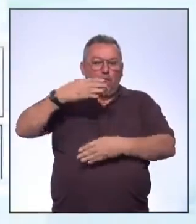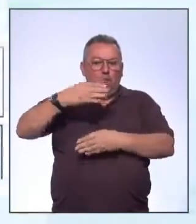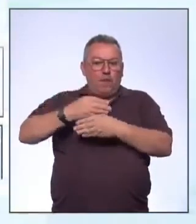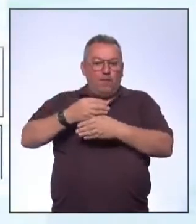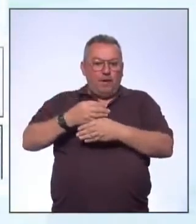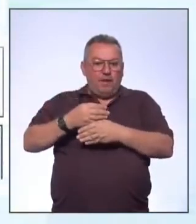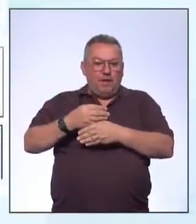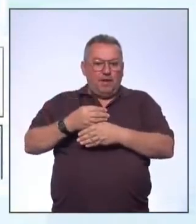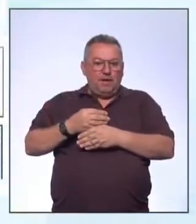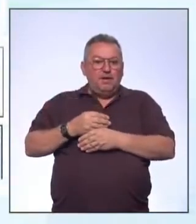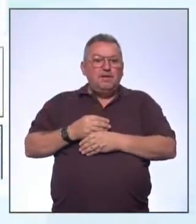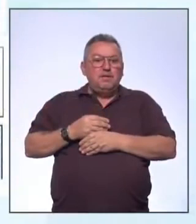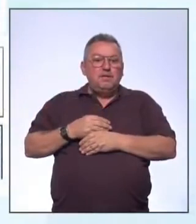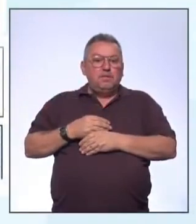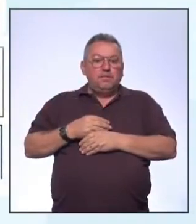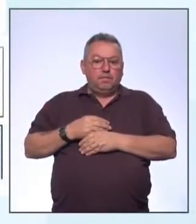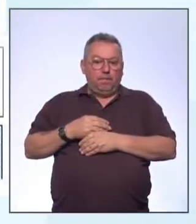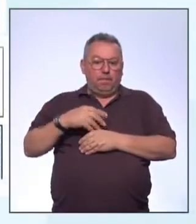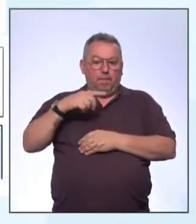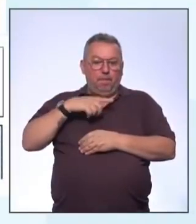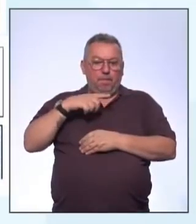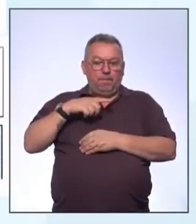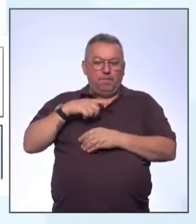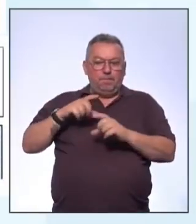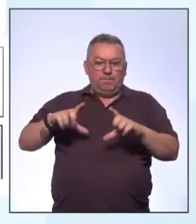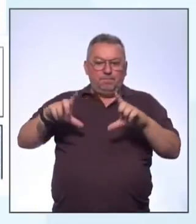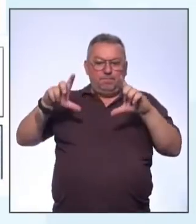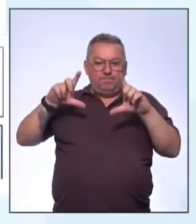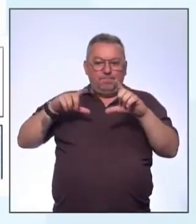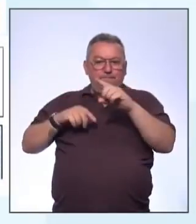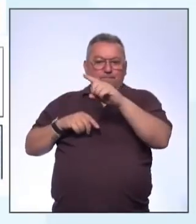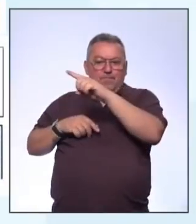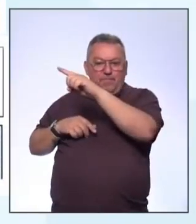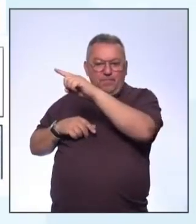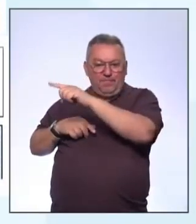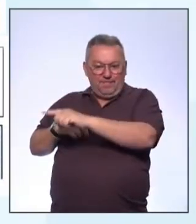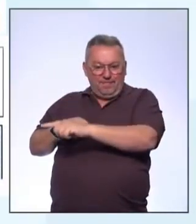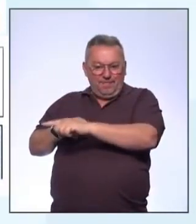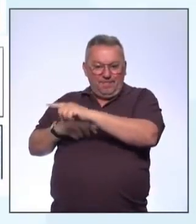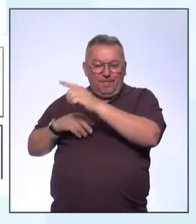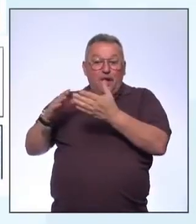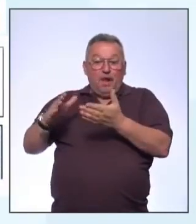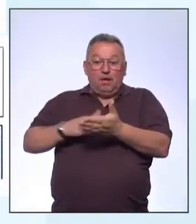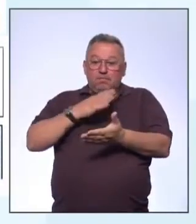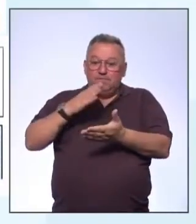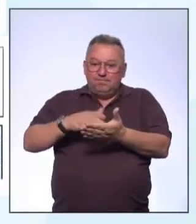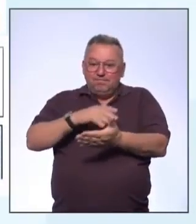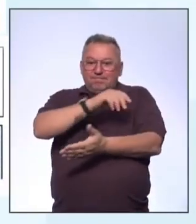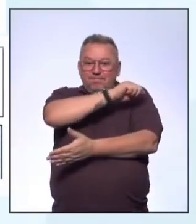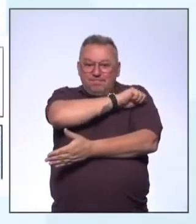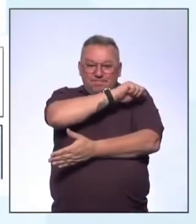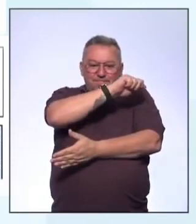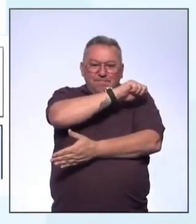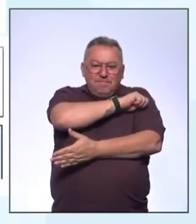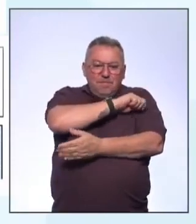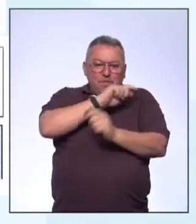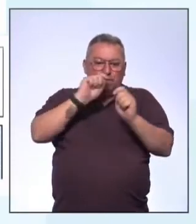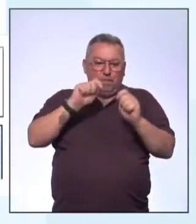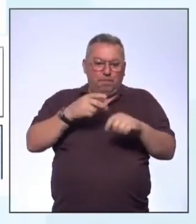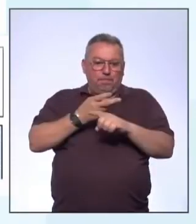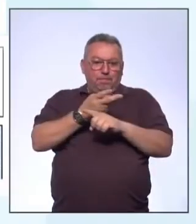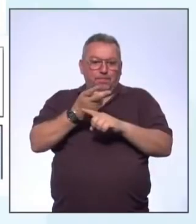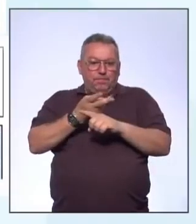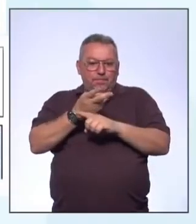lá? Aqui nós temos uma imagem, essas imagens estão no caderno do aluno. Vocês podem buscar